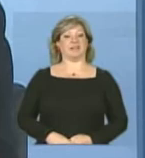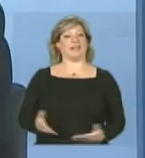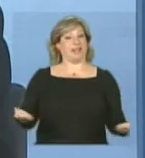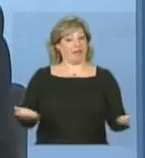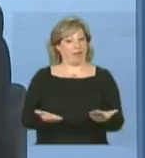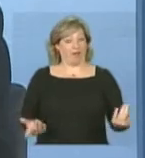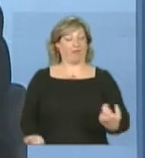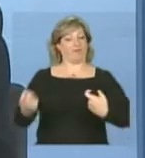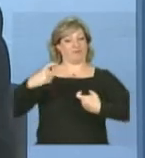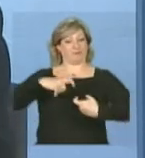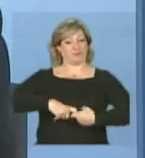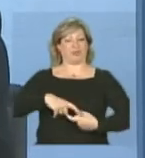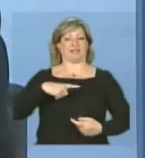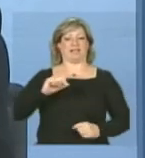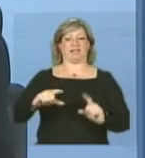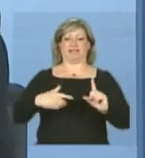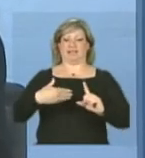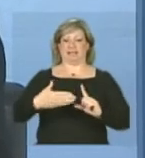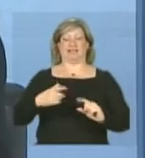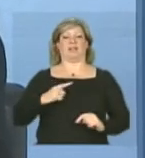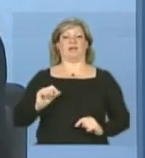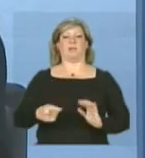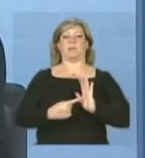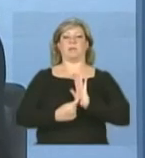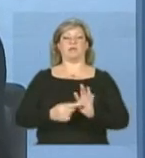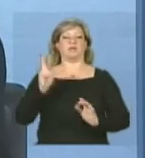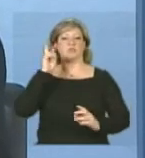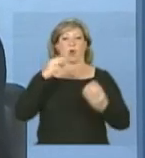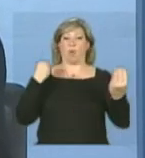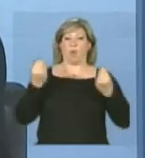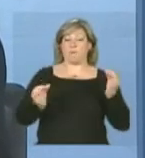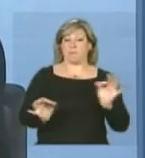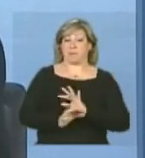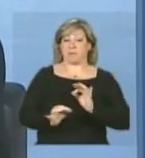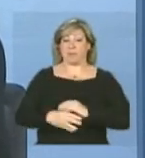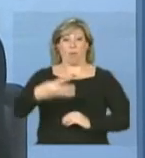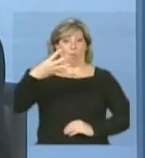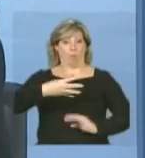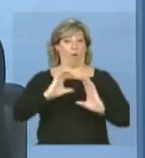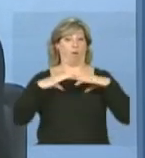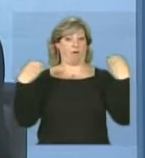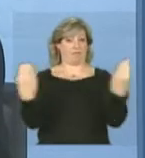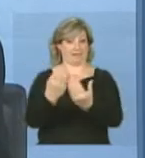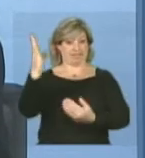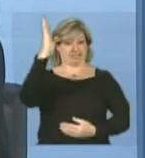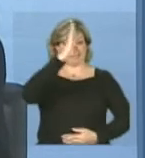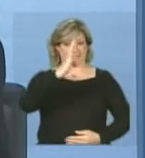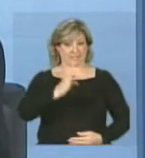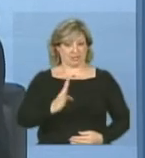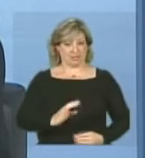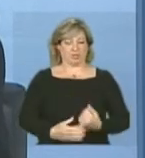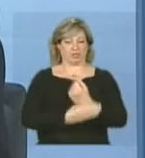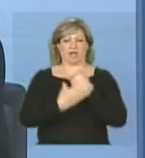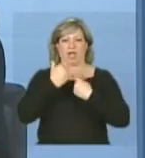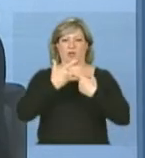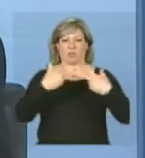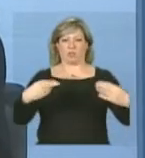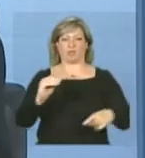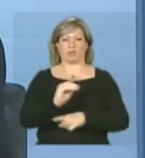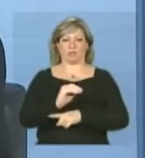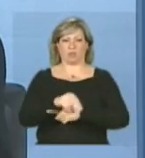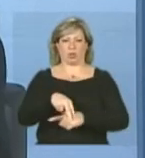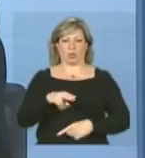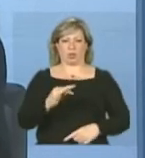E nós estamos de volta com a teleconferência que aborda os preparativos para a 4ª Conferência Nacional de Segurança Alimentar e Nutricional.